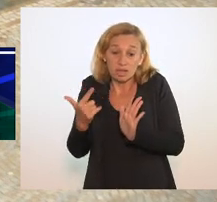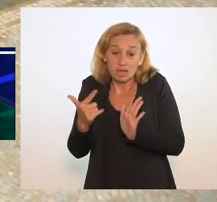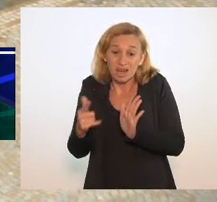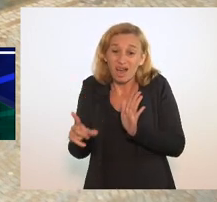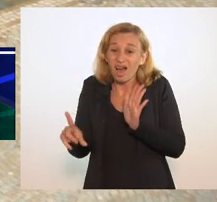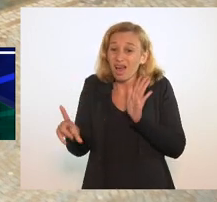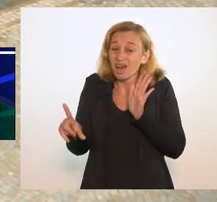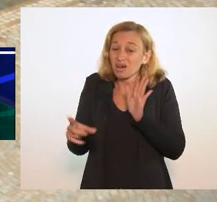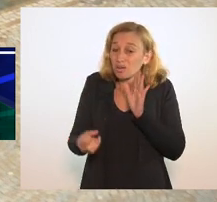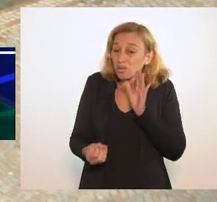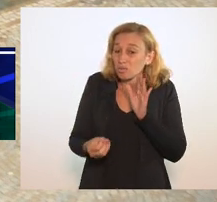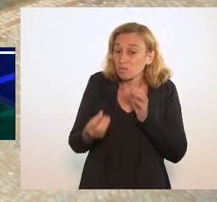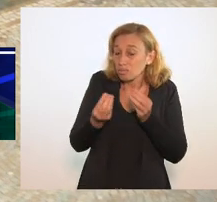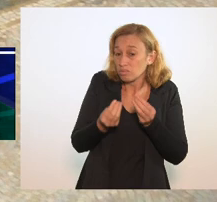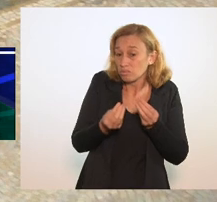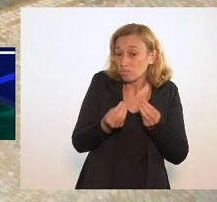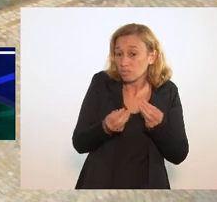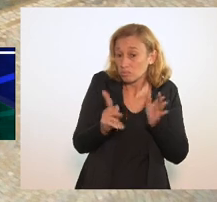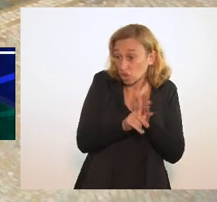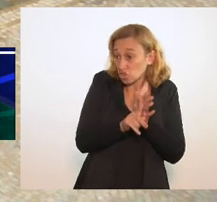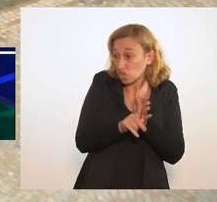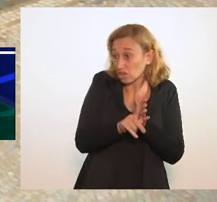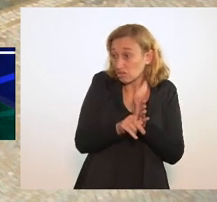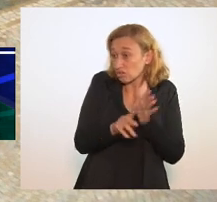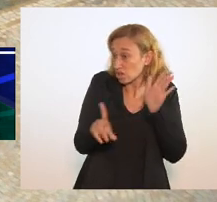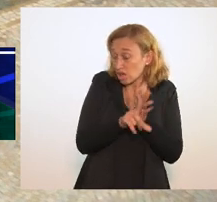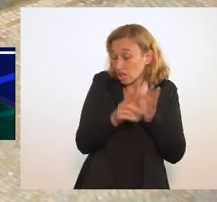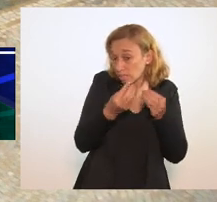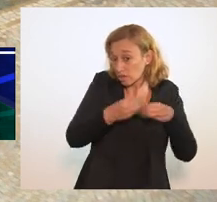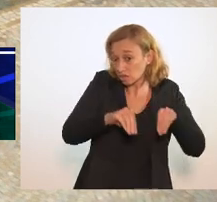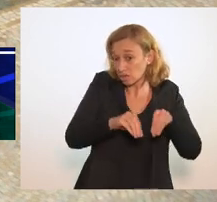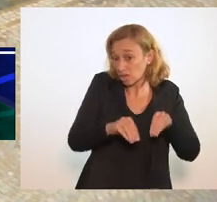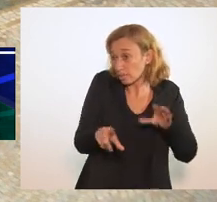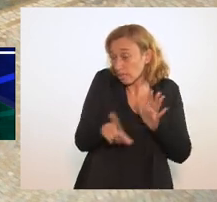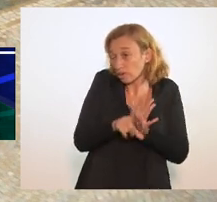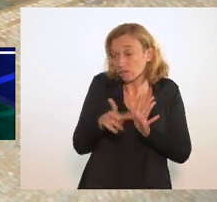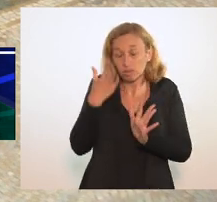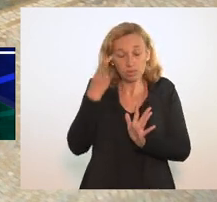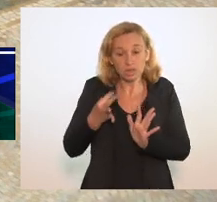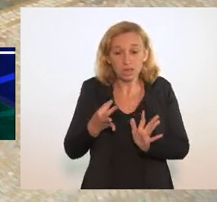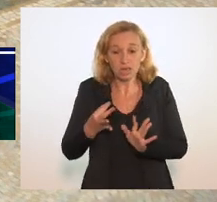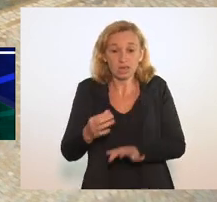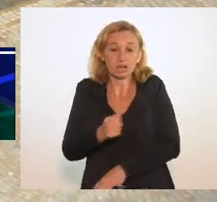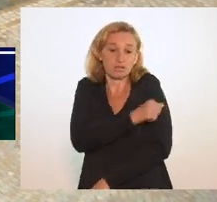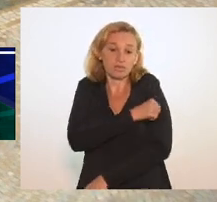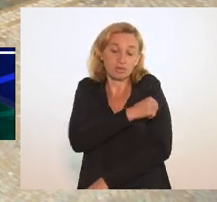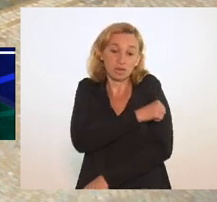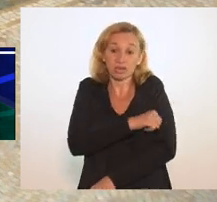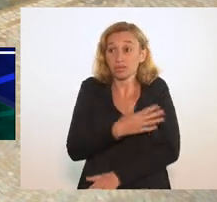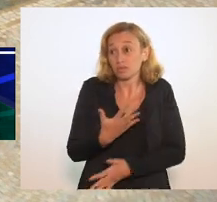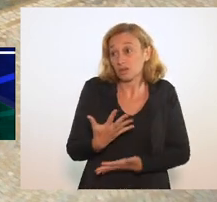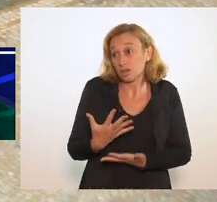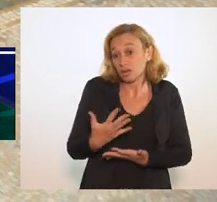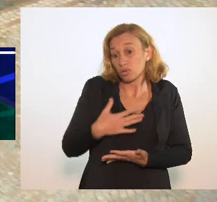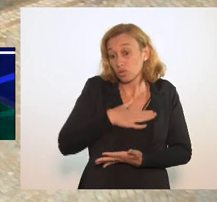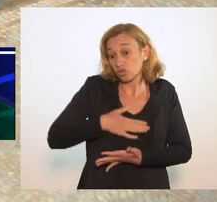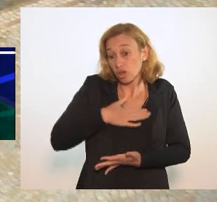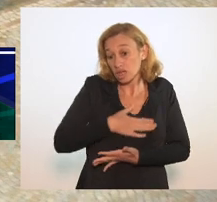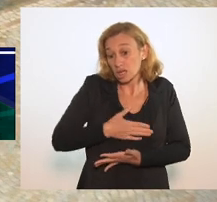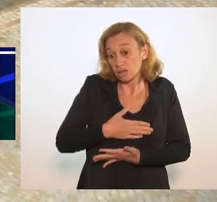O projeto de lei está prejudicado pela lei. Eu não sei se a enfermeira, a deputada enfermeira Regiane gostaria